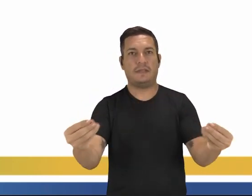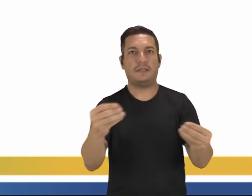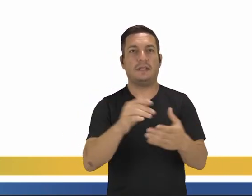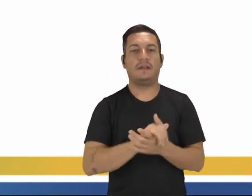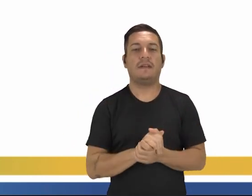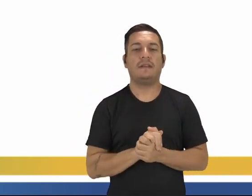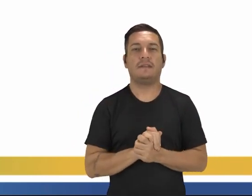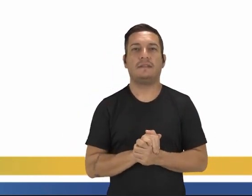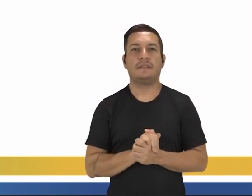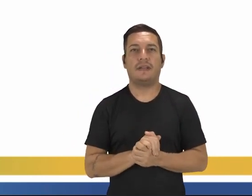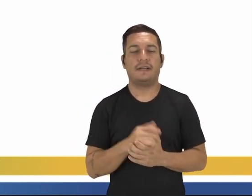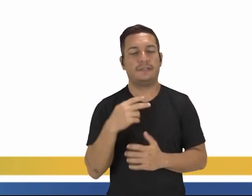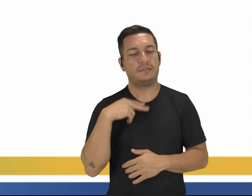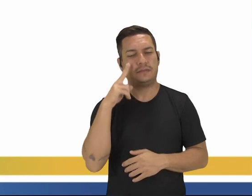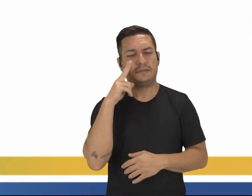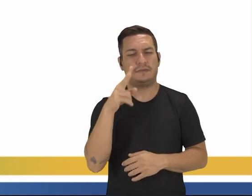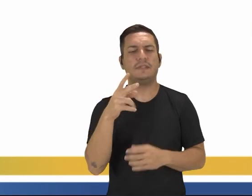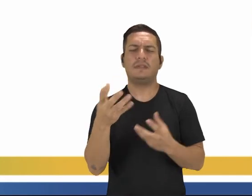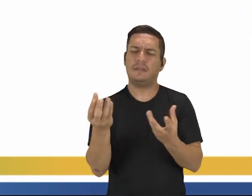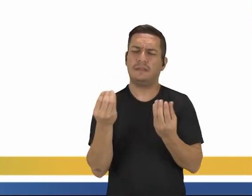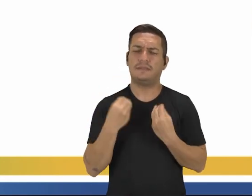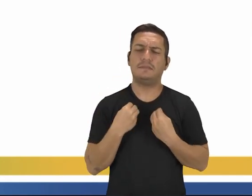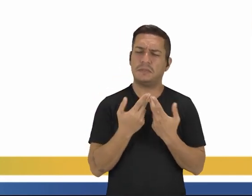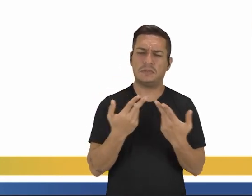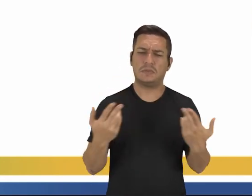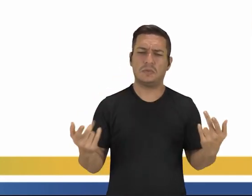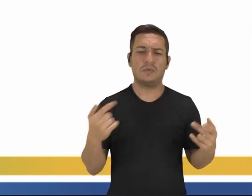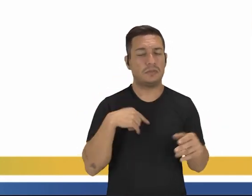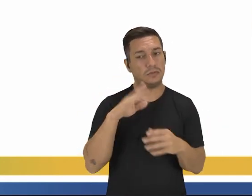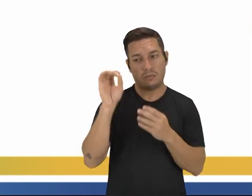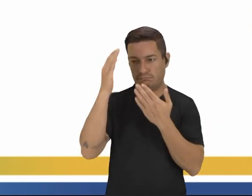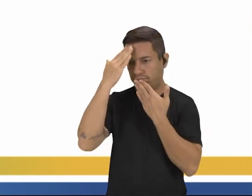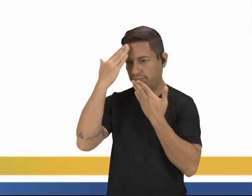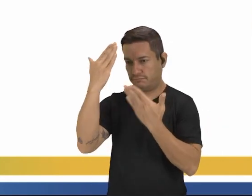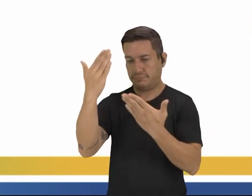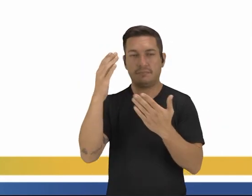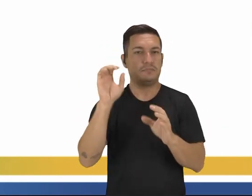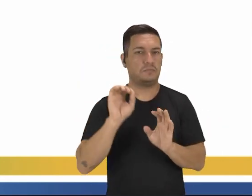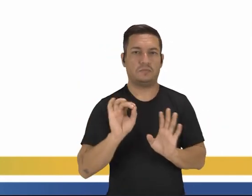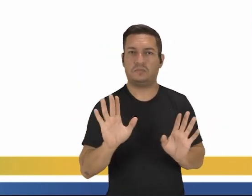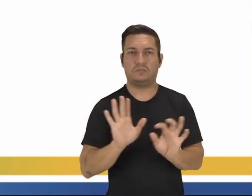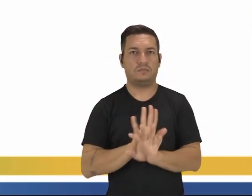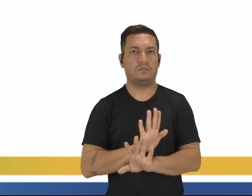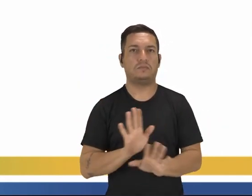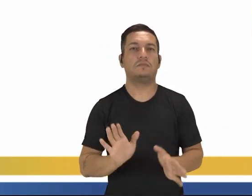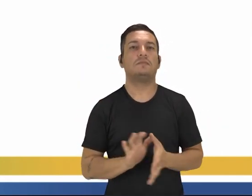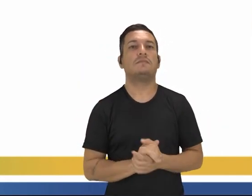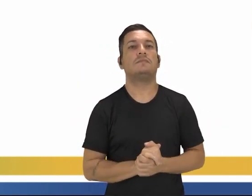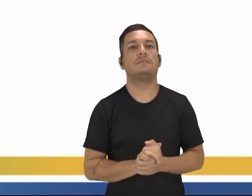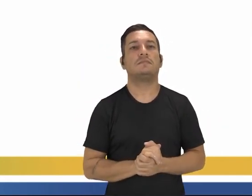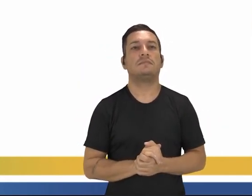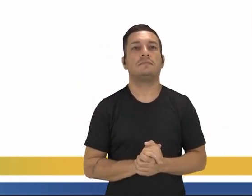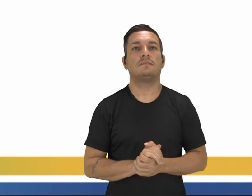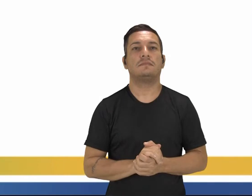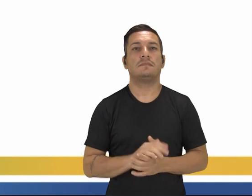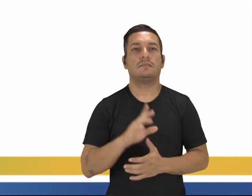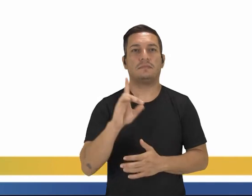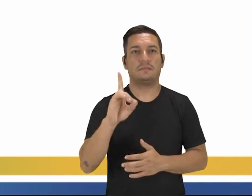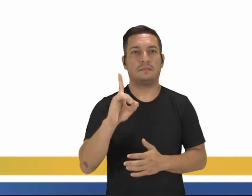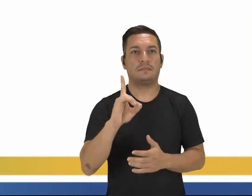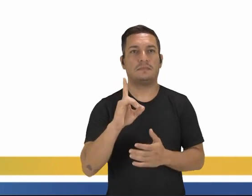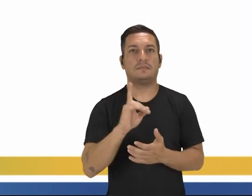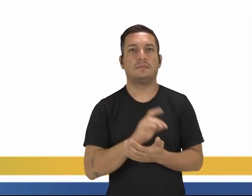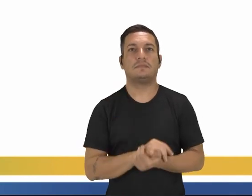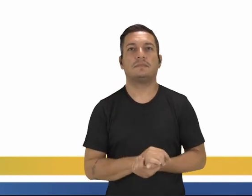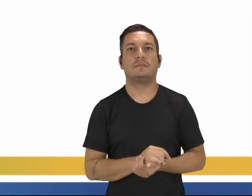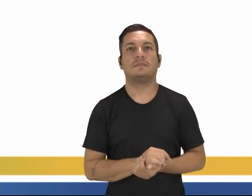mira el diente, ou seja, receba as coisas como elas são e seja grato por isso. D. Quando el gato se va,